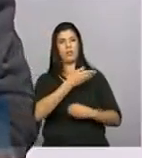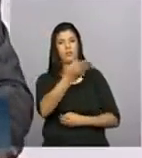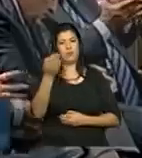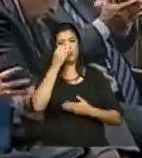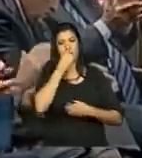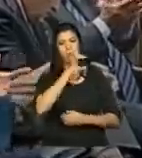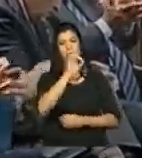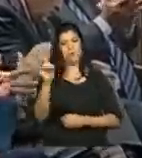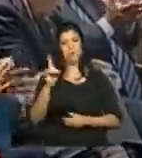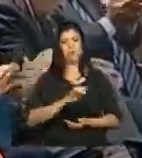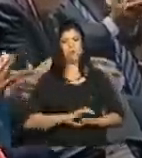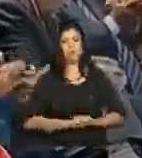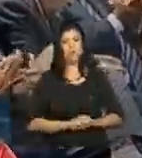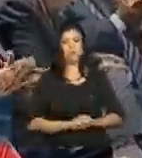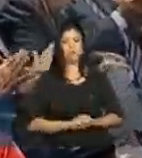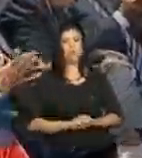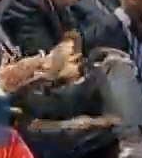dia,